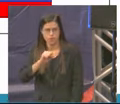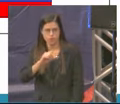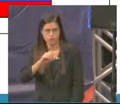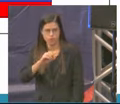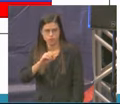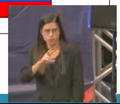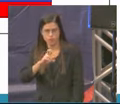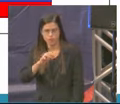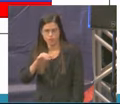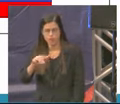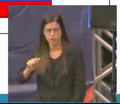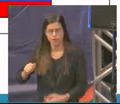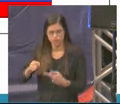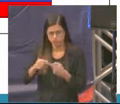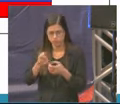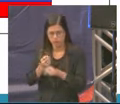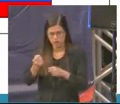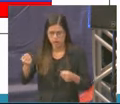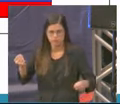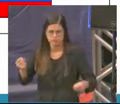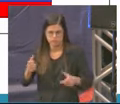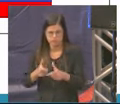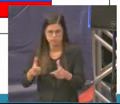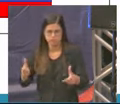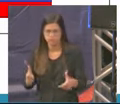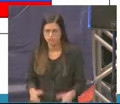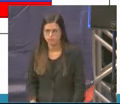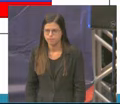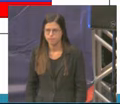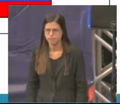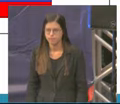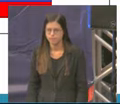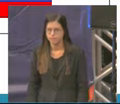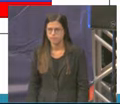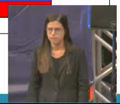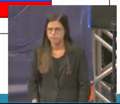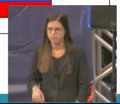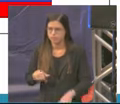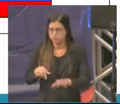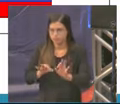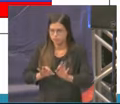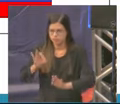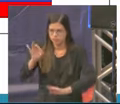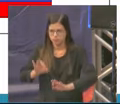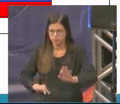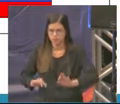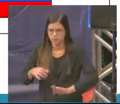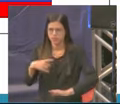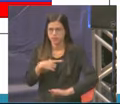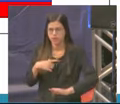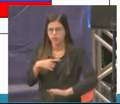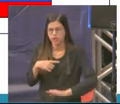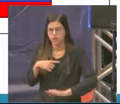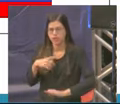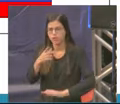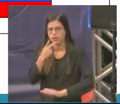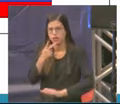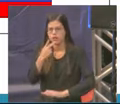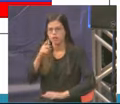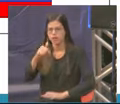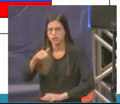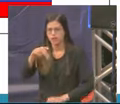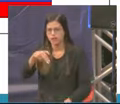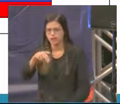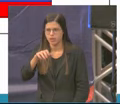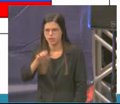muito desde que entrou para a zona do euro, efetivamente, já. Então, essa é a reordenação do que a gente tem chamado de